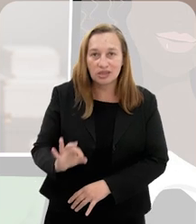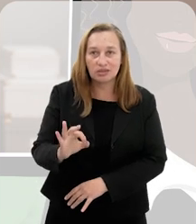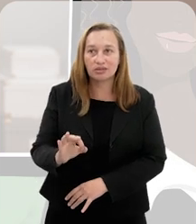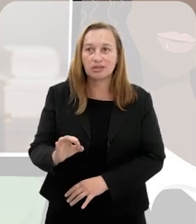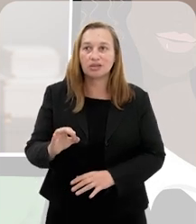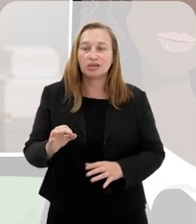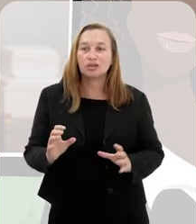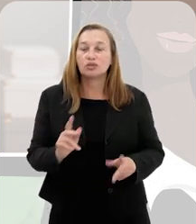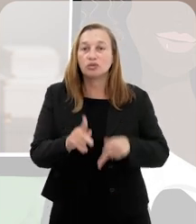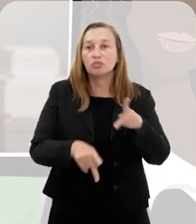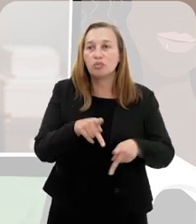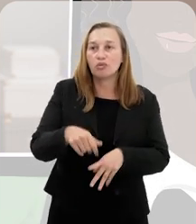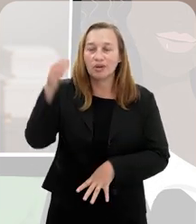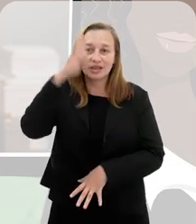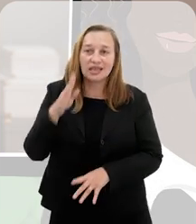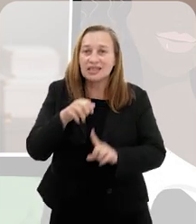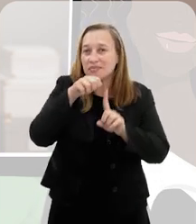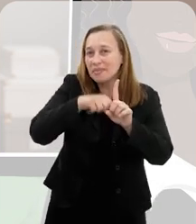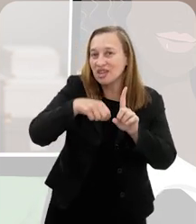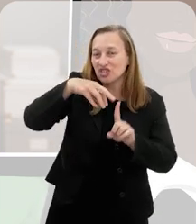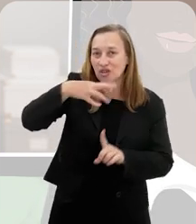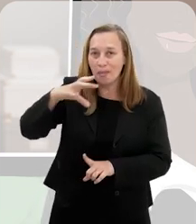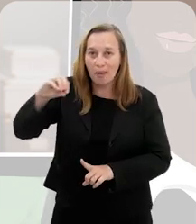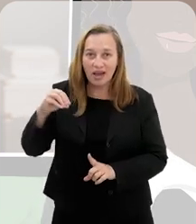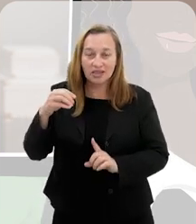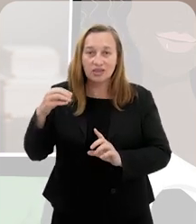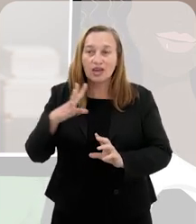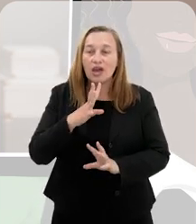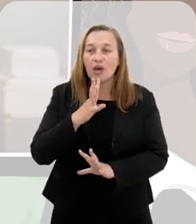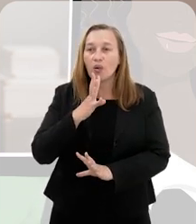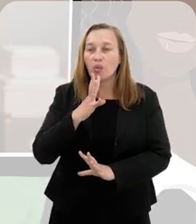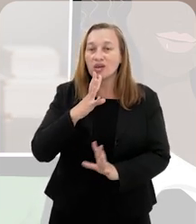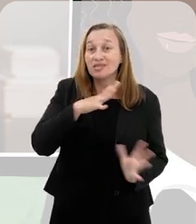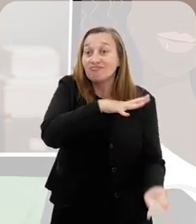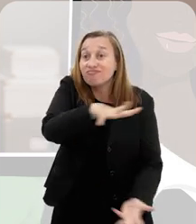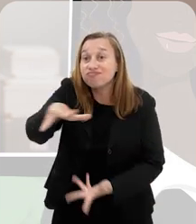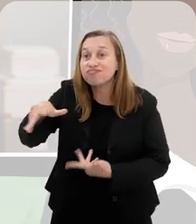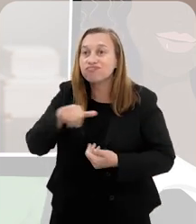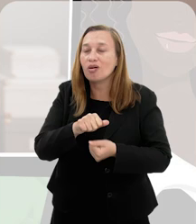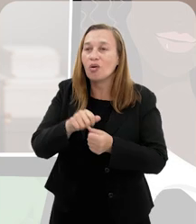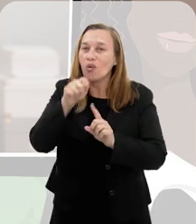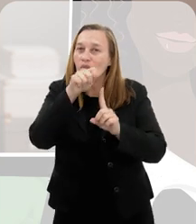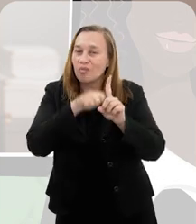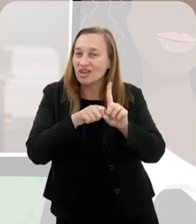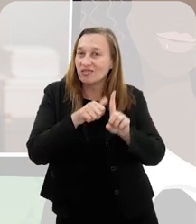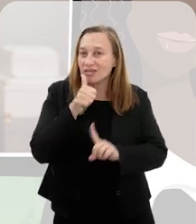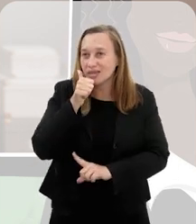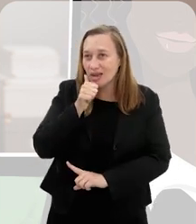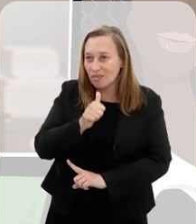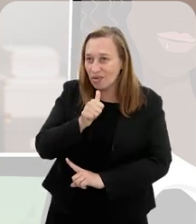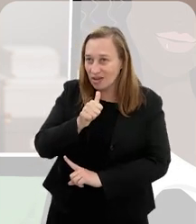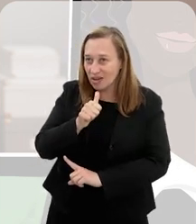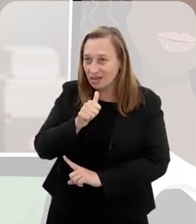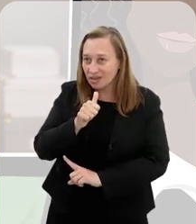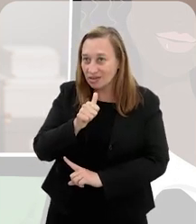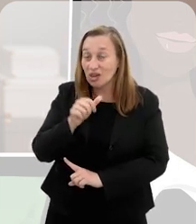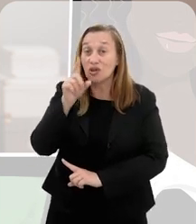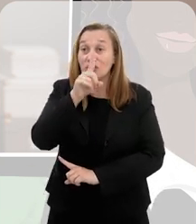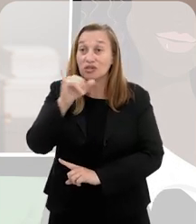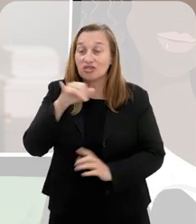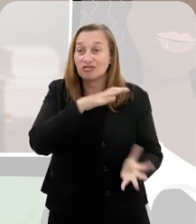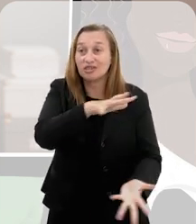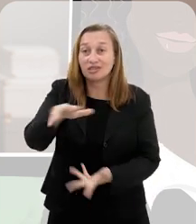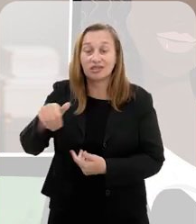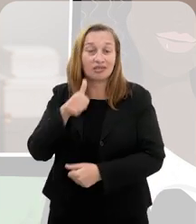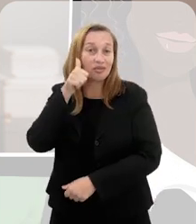51,5% da população brasileira. E neste mês de março, reconhecido internacionalmente como mês da mulher, em